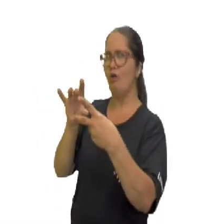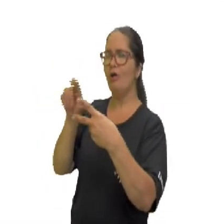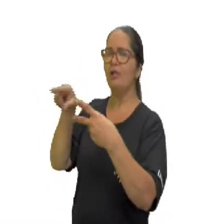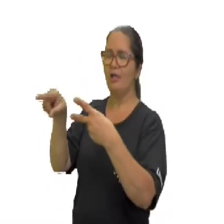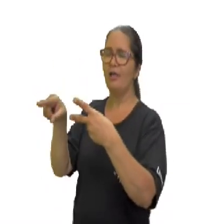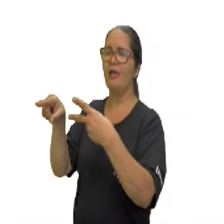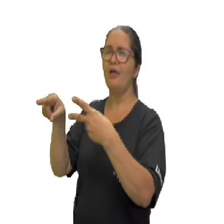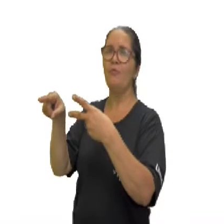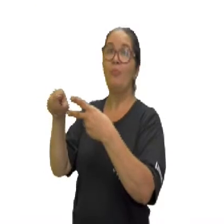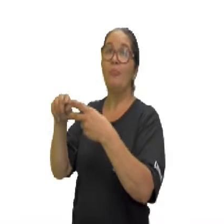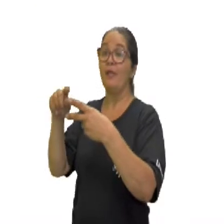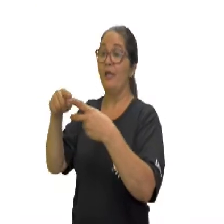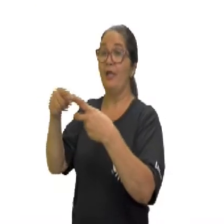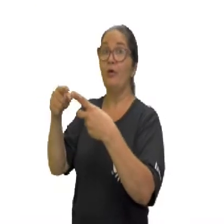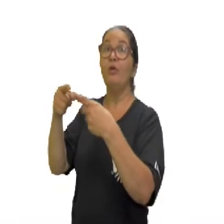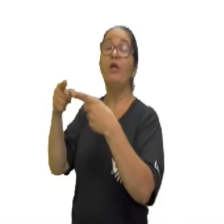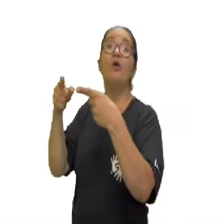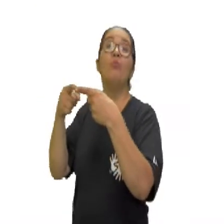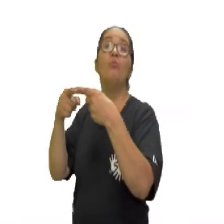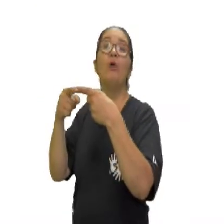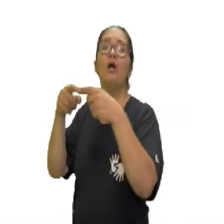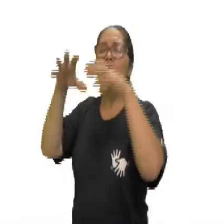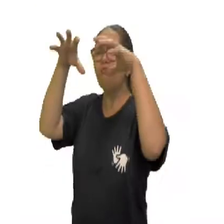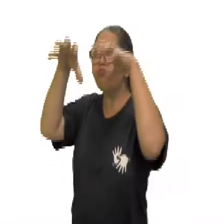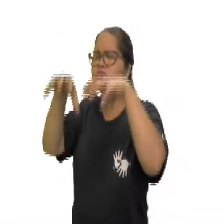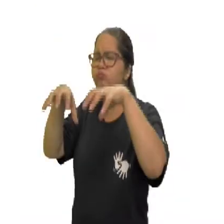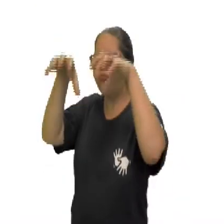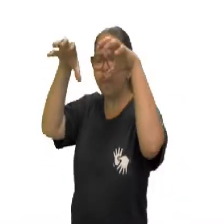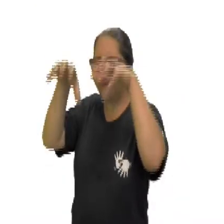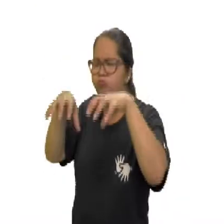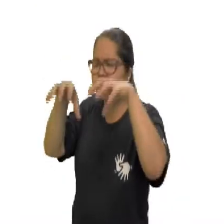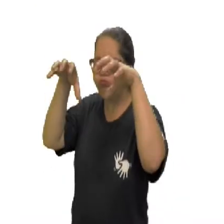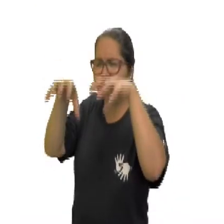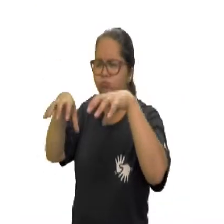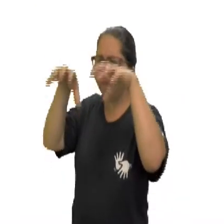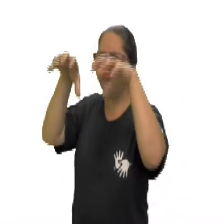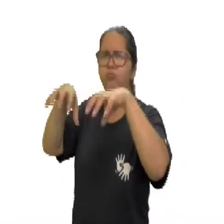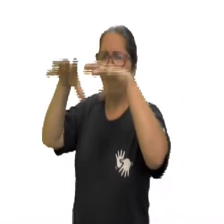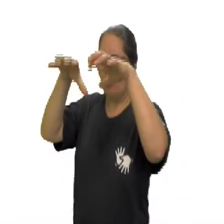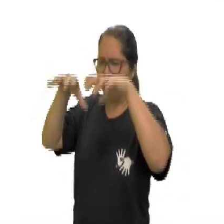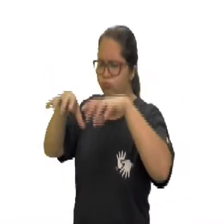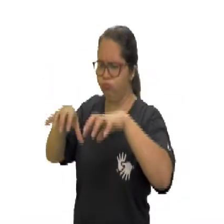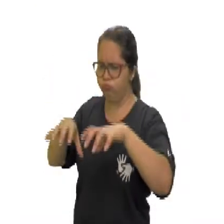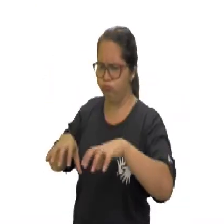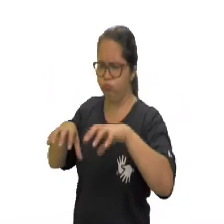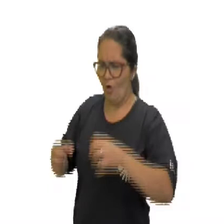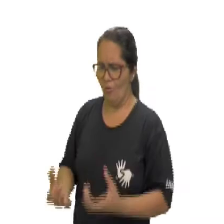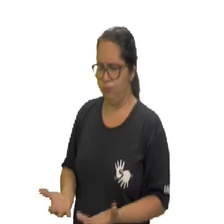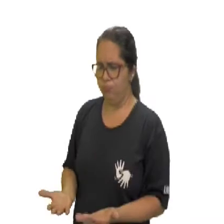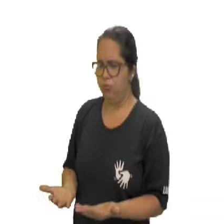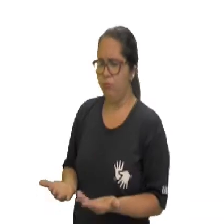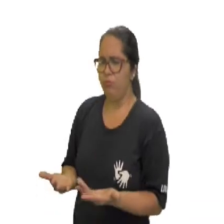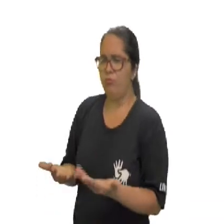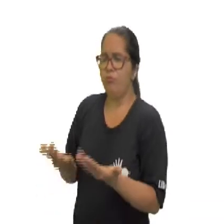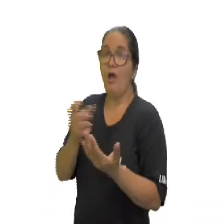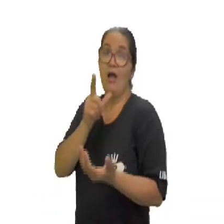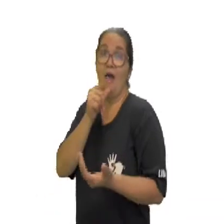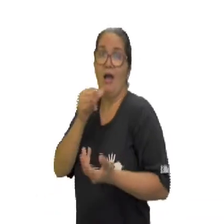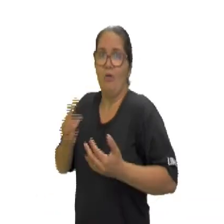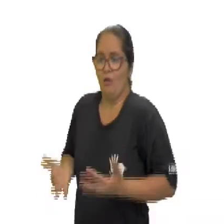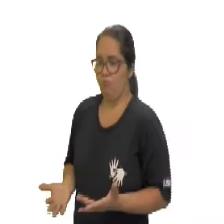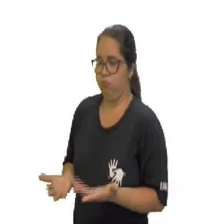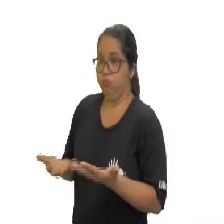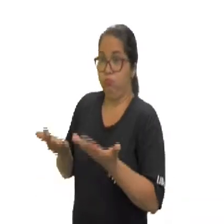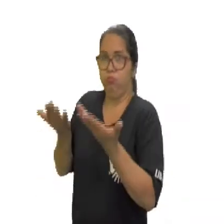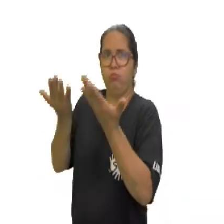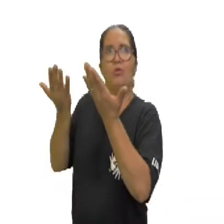período muito chuvoso do ano, em que acontece uma abundância de chuva e que todo ano, naquela época, chove.